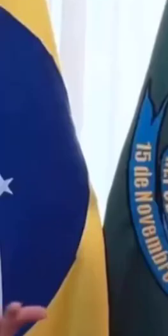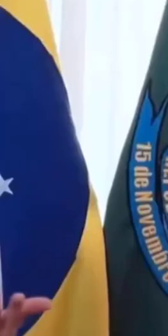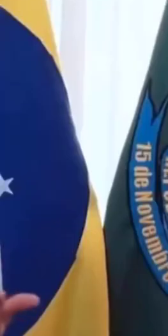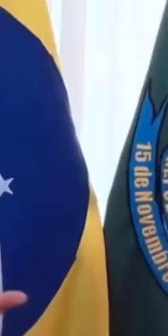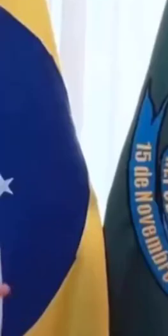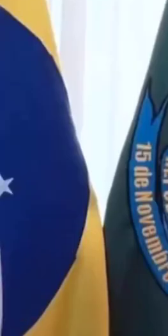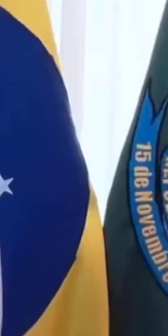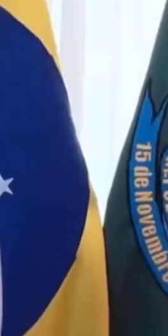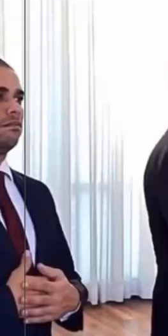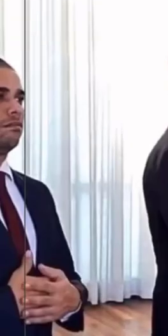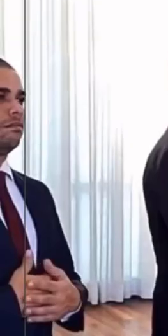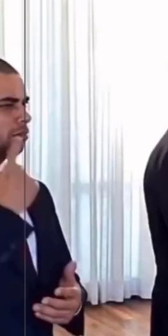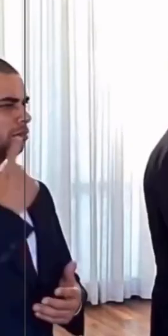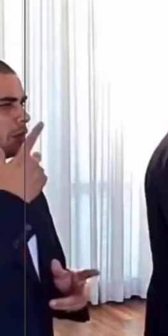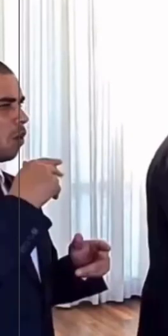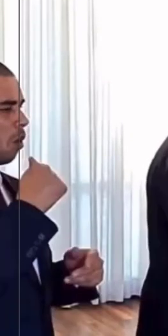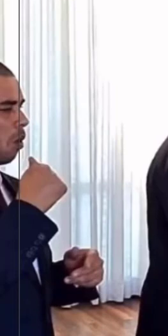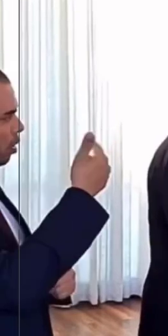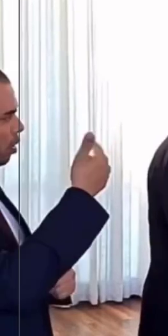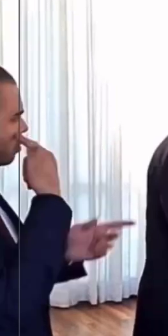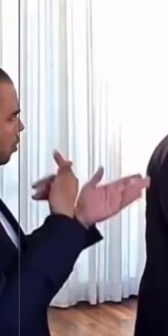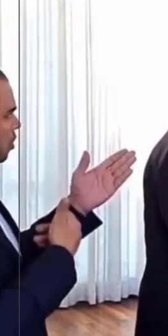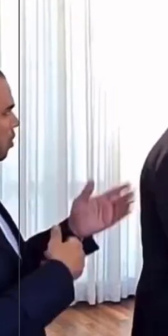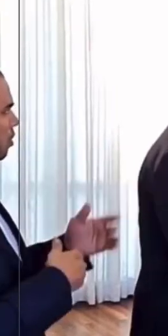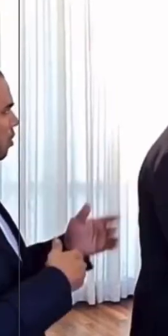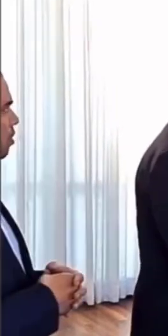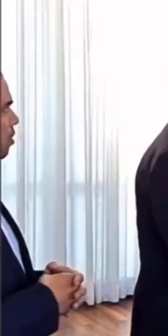como no próximo aqui, vamos ver aqui.